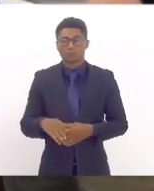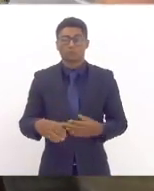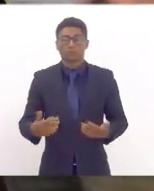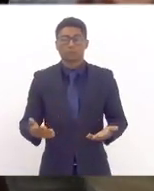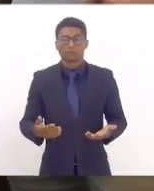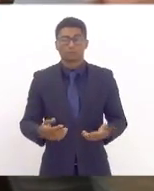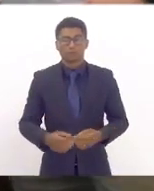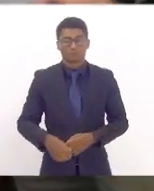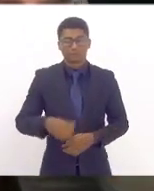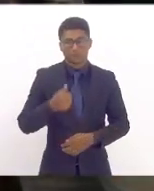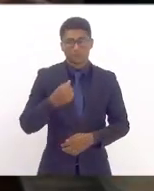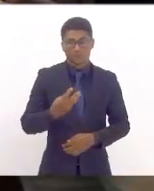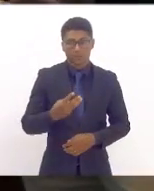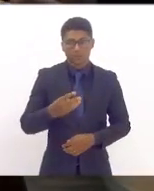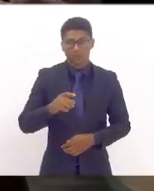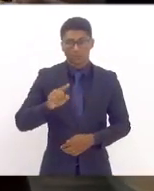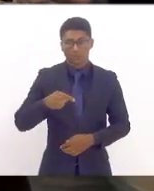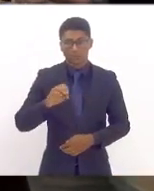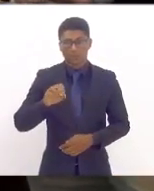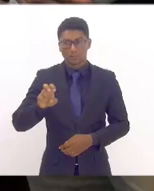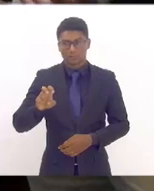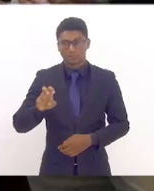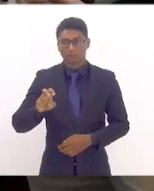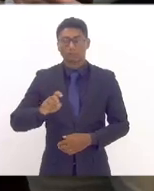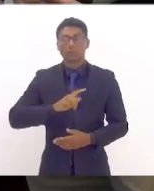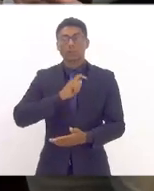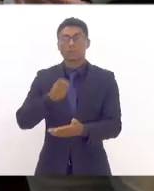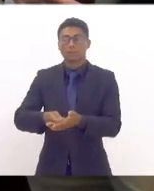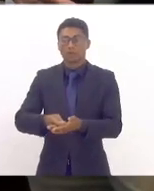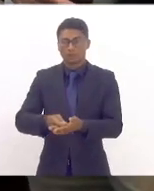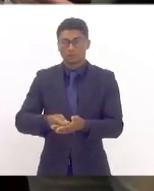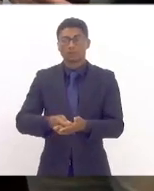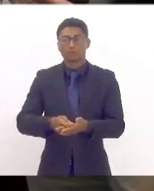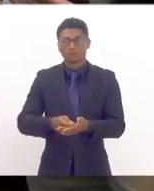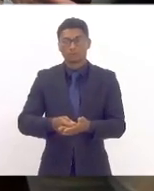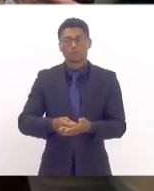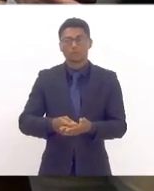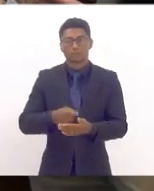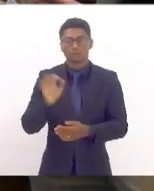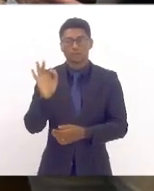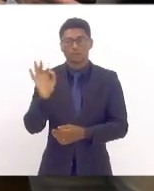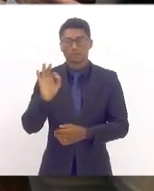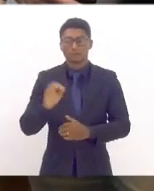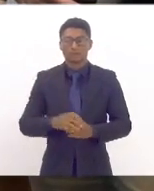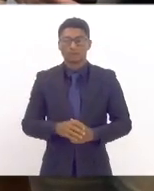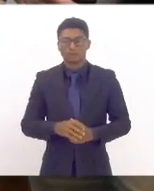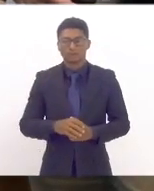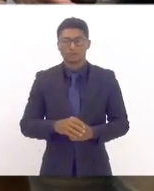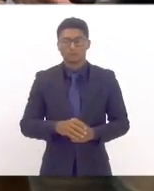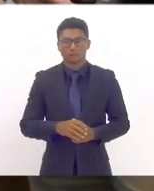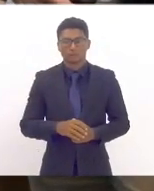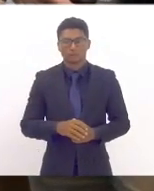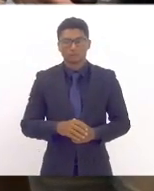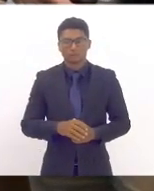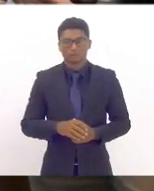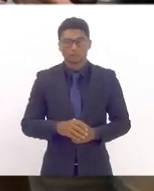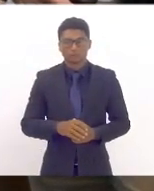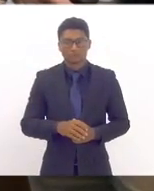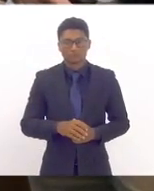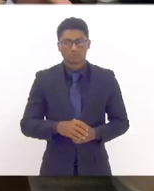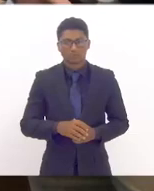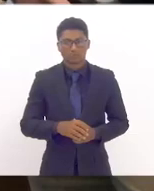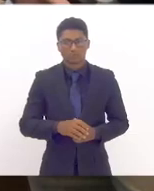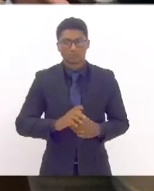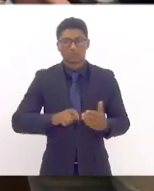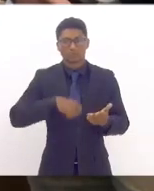1305 foi pago em fevereiro desse ano 6,525% seria